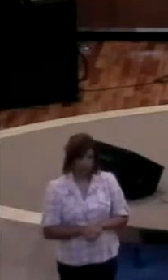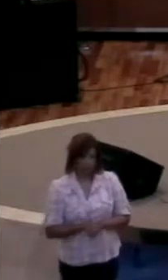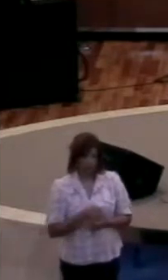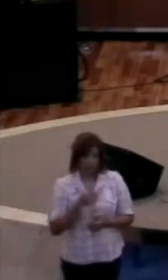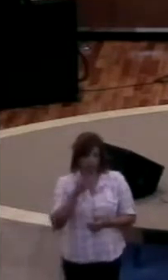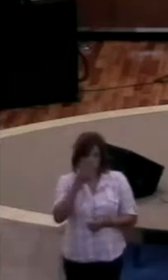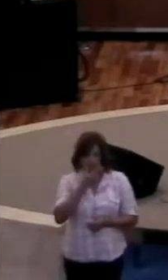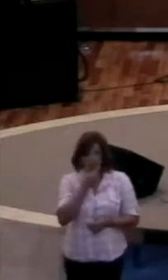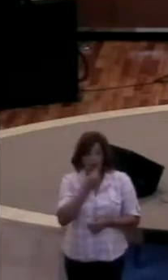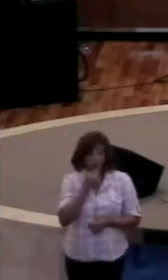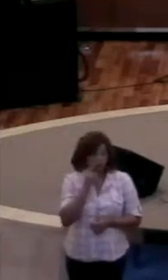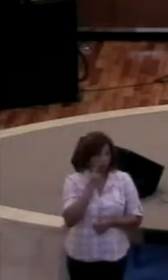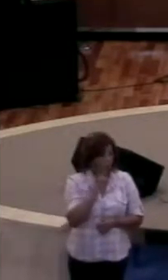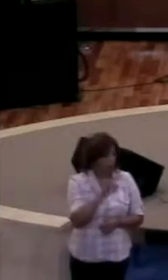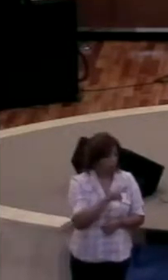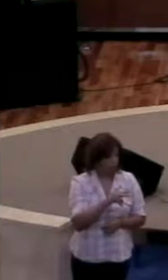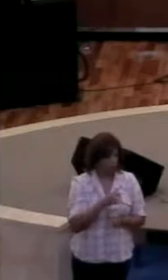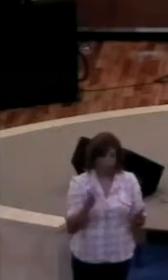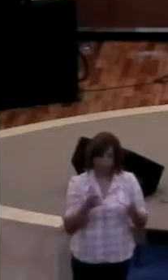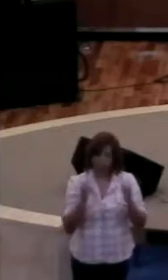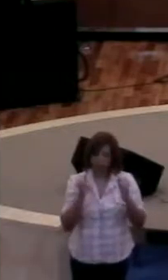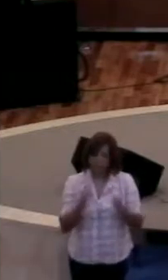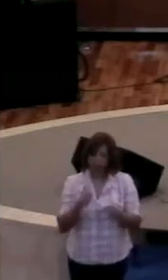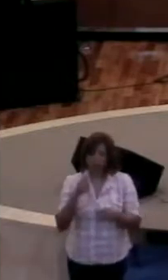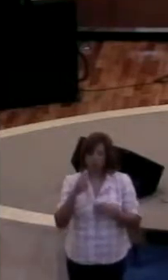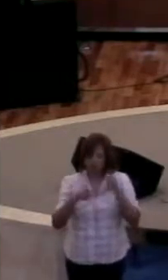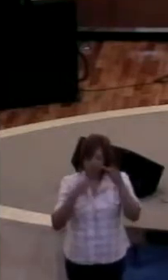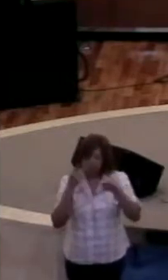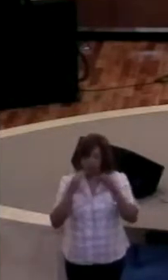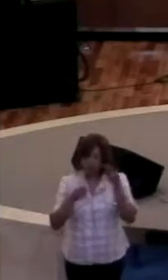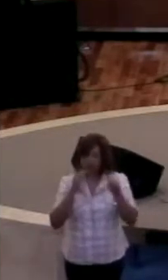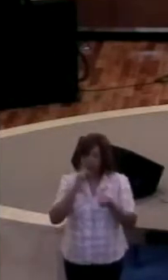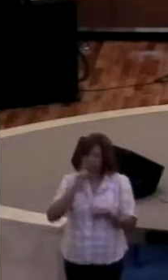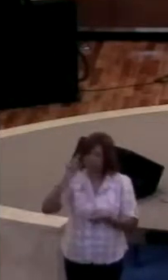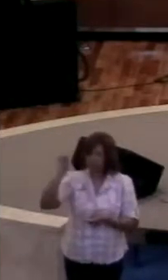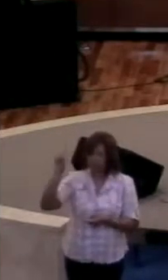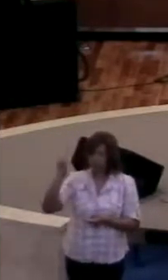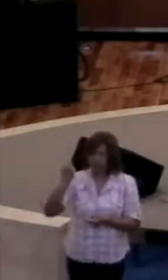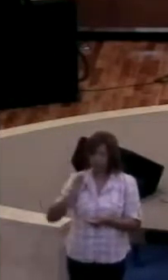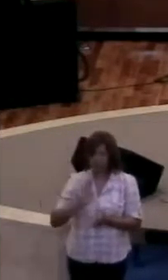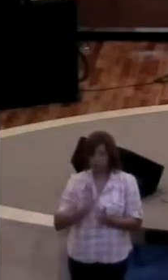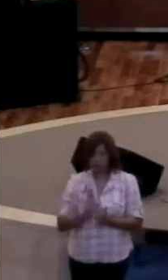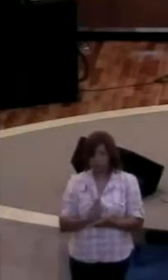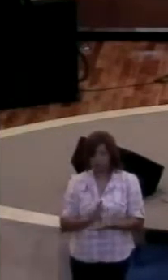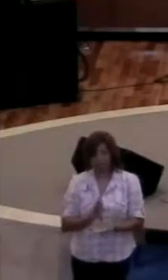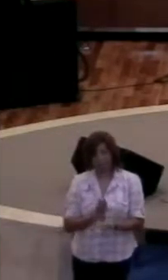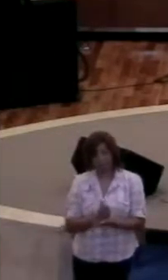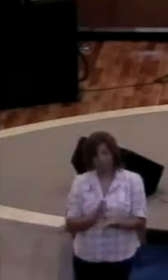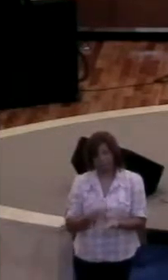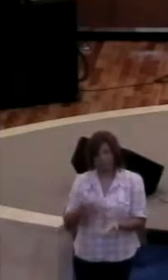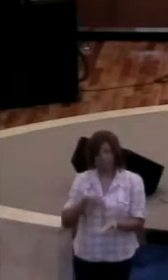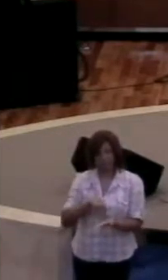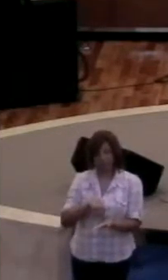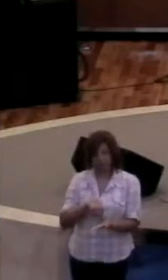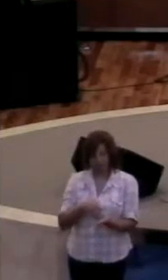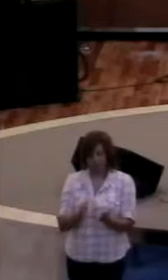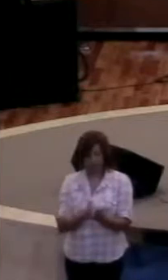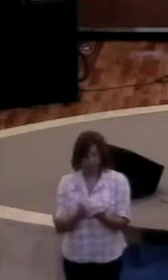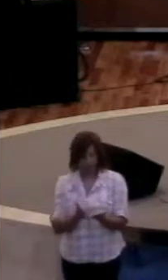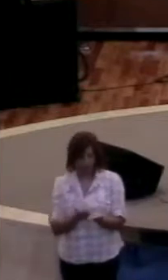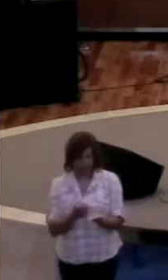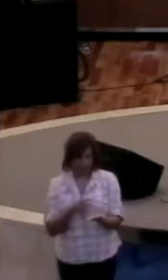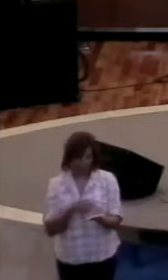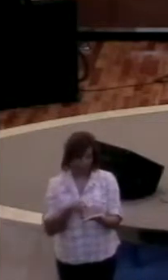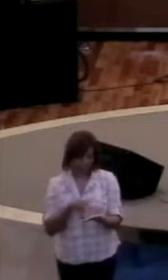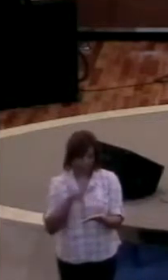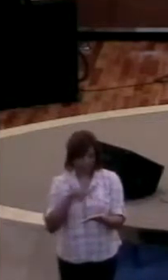assim, como dissesse: agora o senhor pode pregar, aleluia. Aí passou, aí eu fiquei em pé, abri a Bíblia, e fiquei